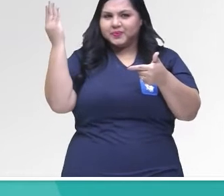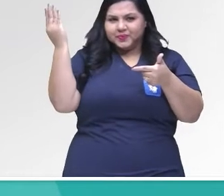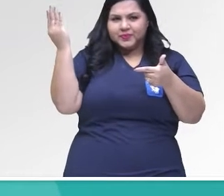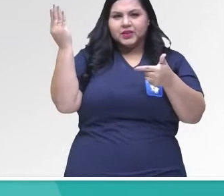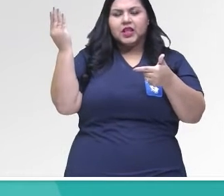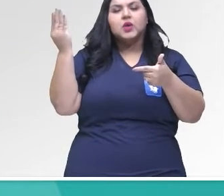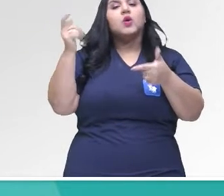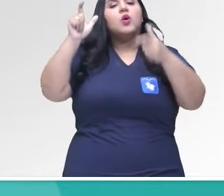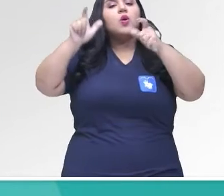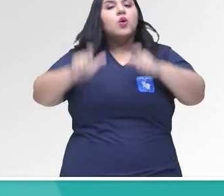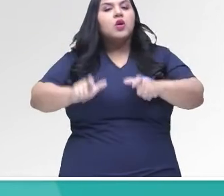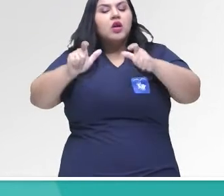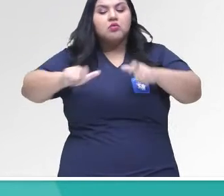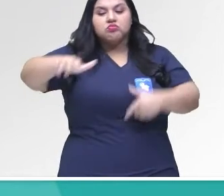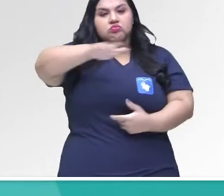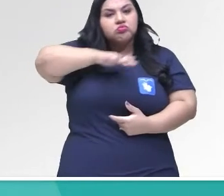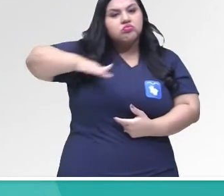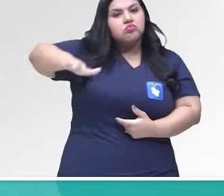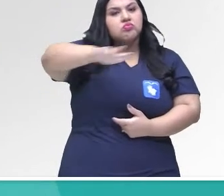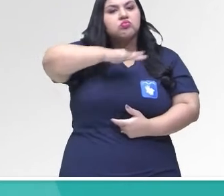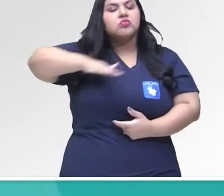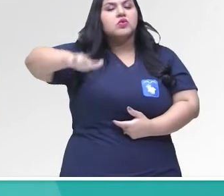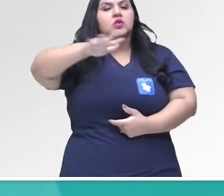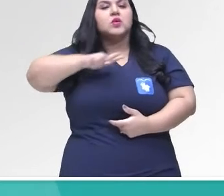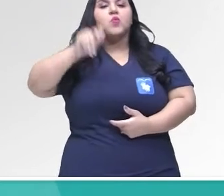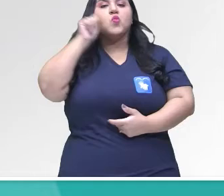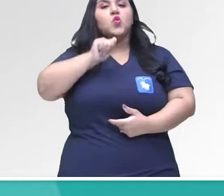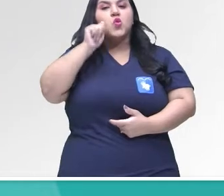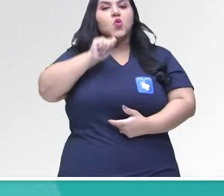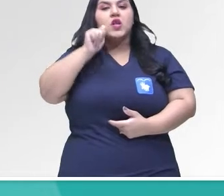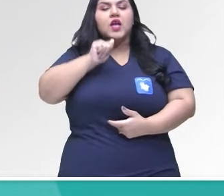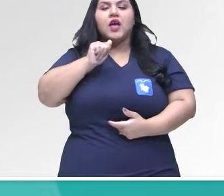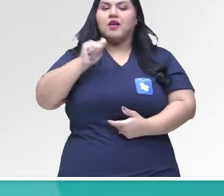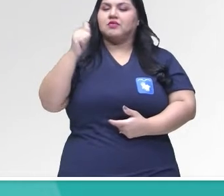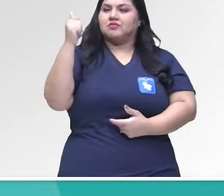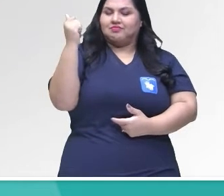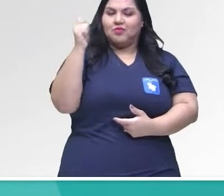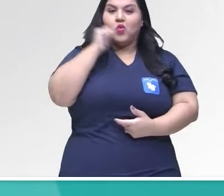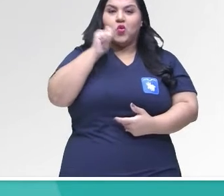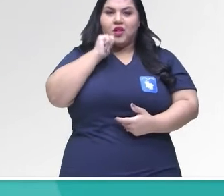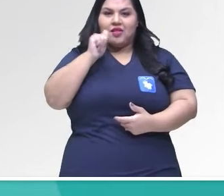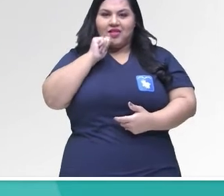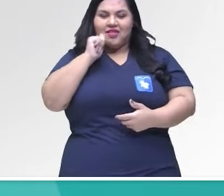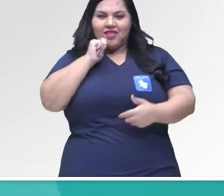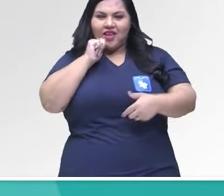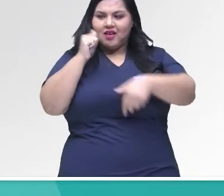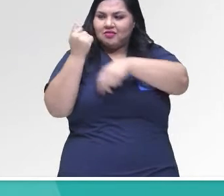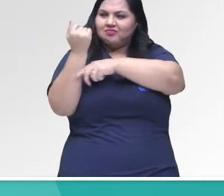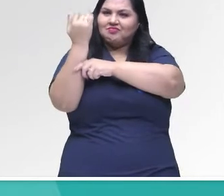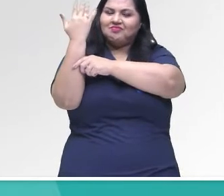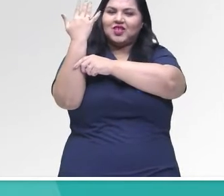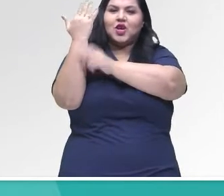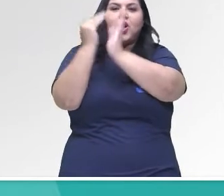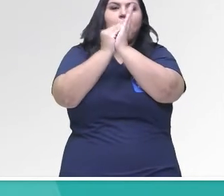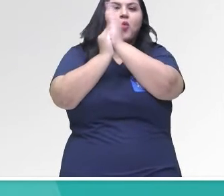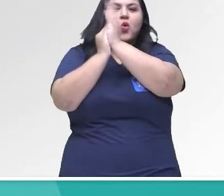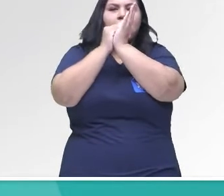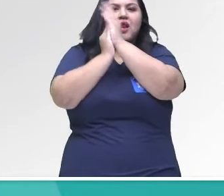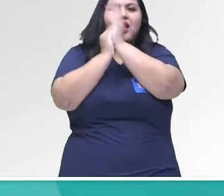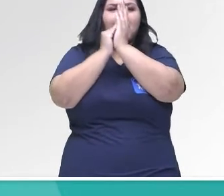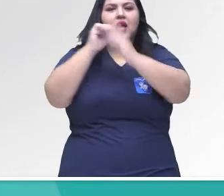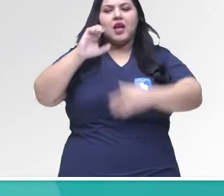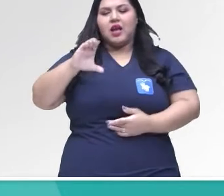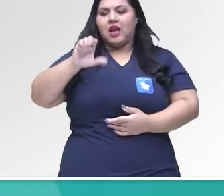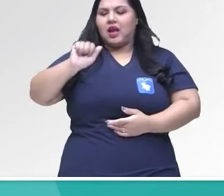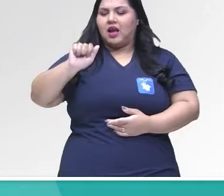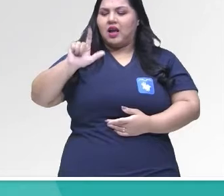é o local, é o ambiente, né? Mulher que leva em uma das mãos a calunga. Calunga, o que é a